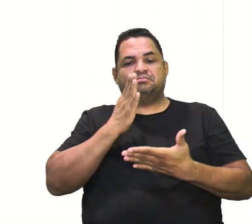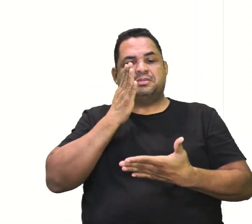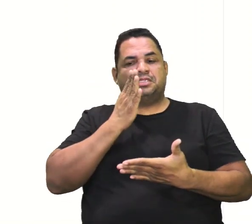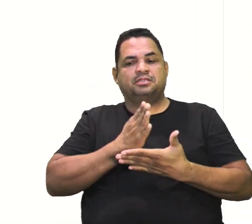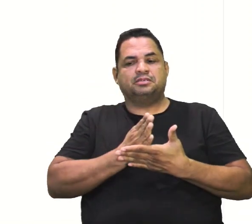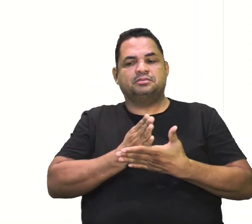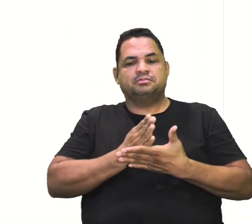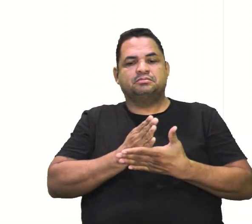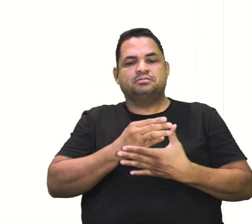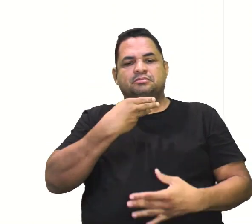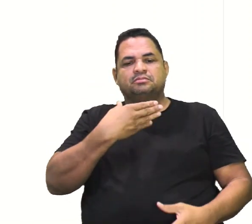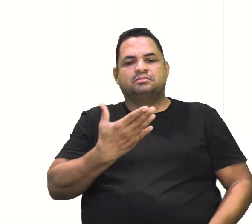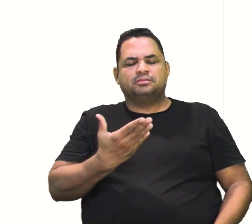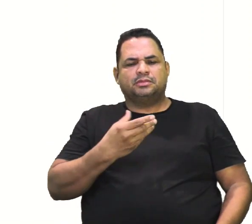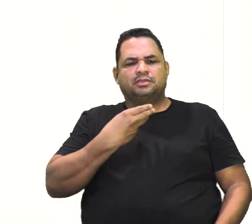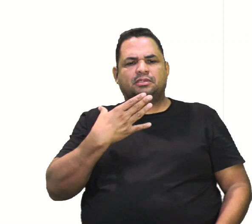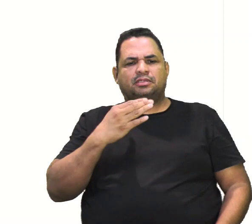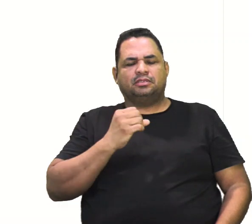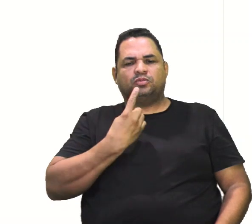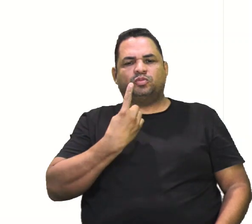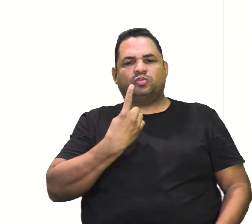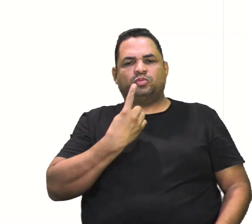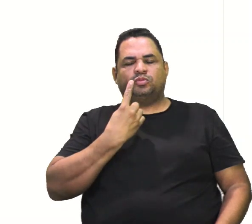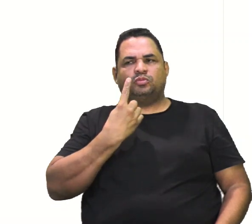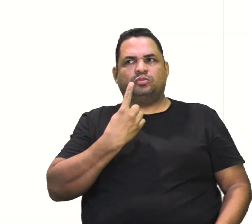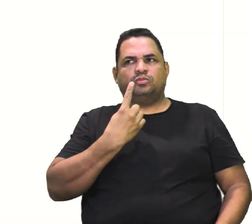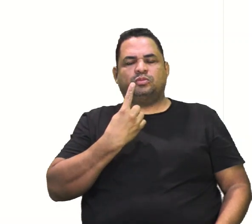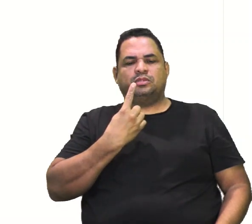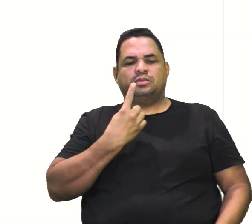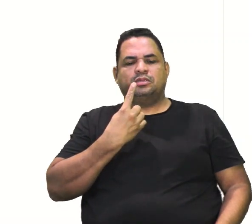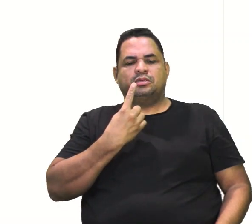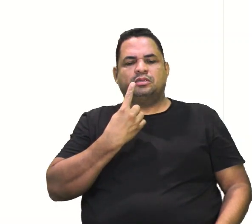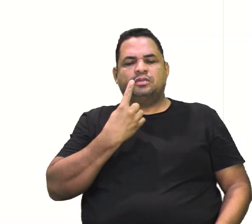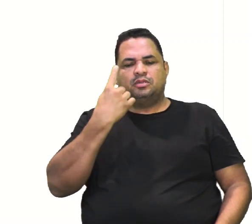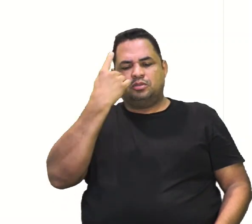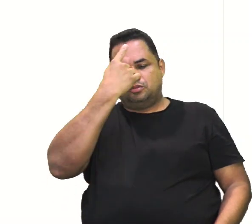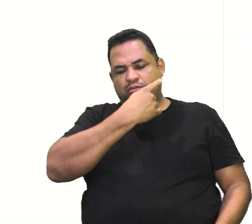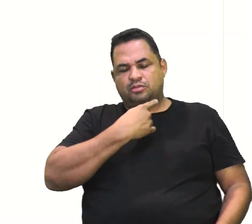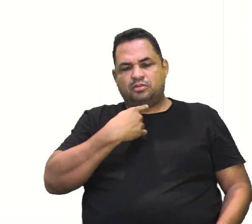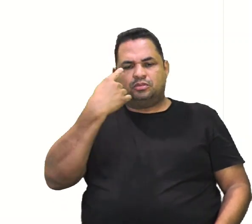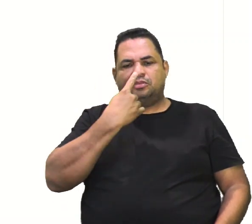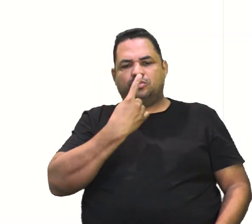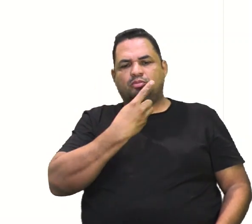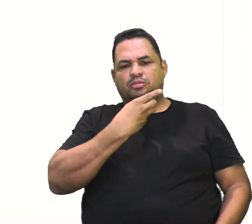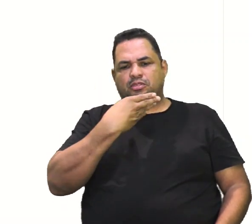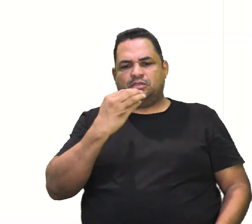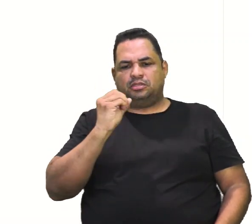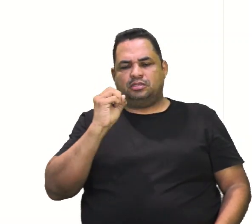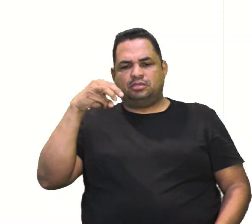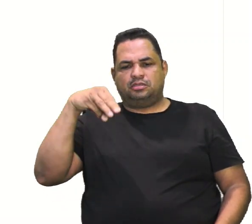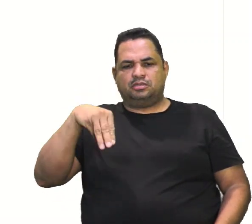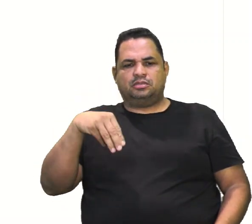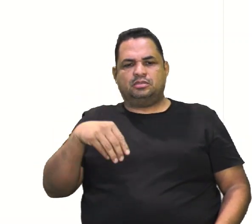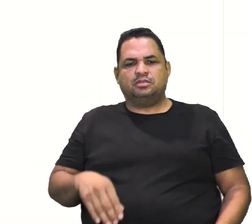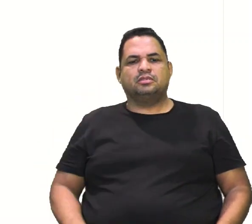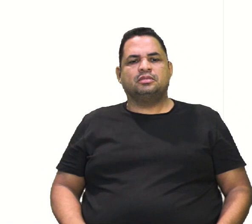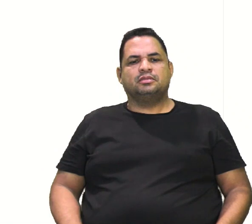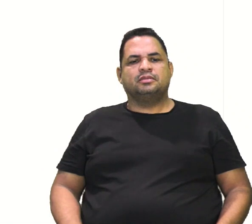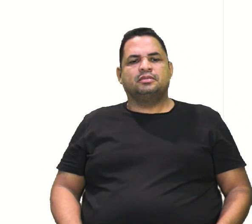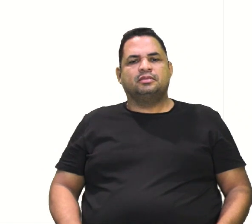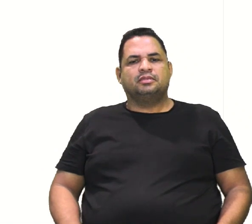Será que é 30 minutos? Eu sei que 1h30 é 1h30. Então quer dizer que meia hora é